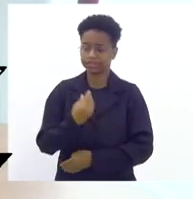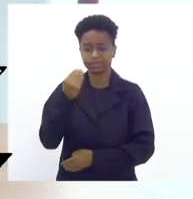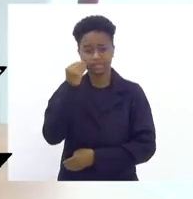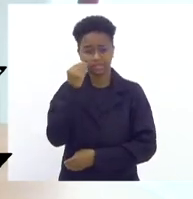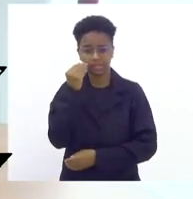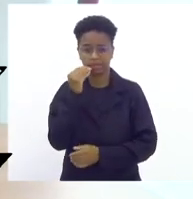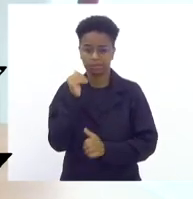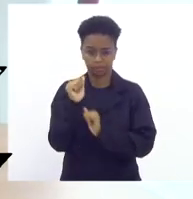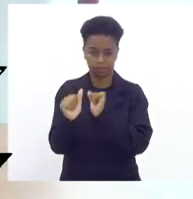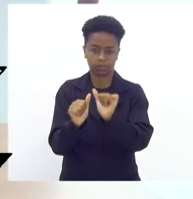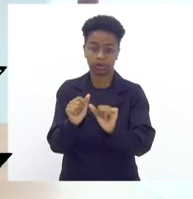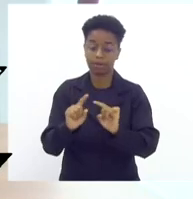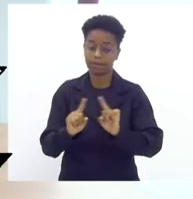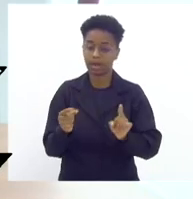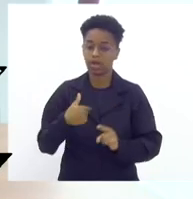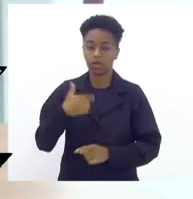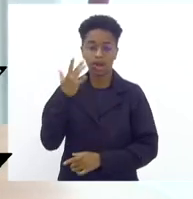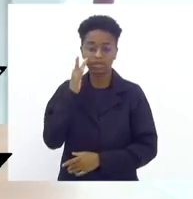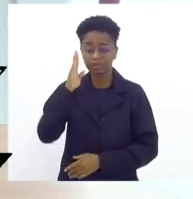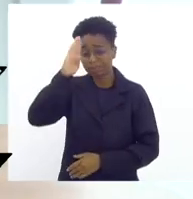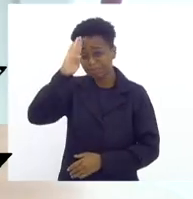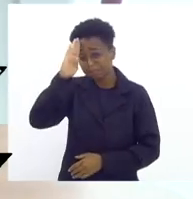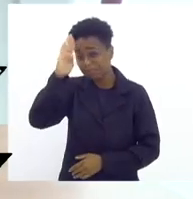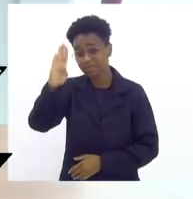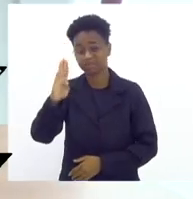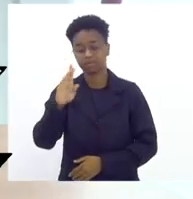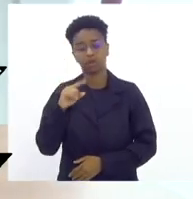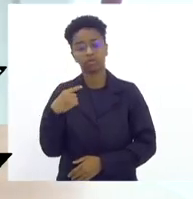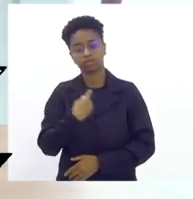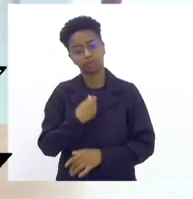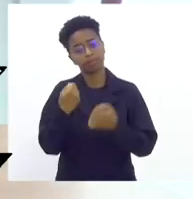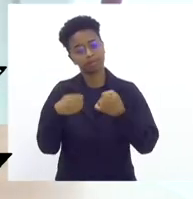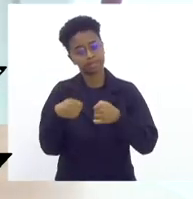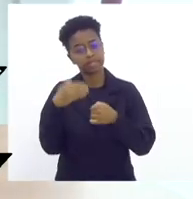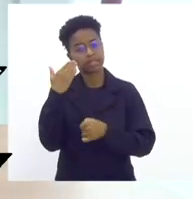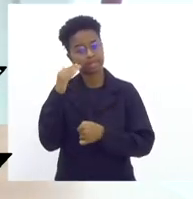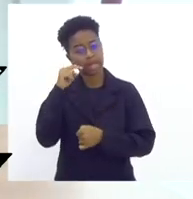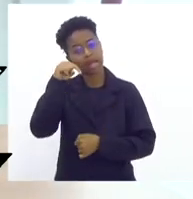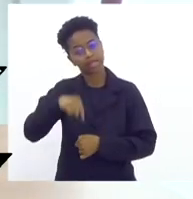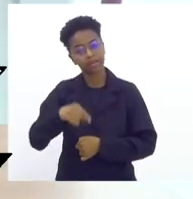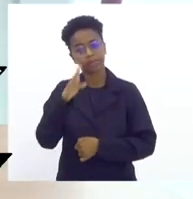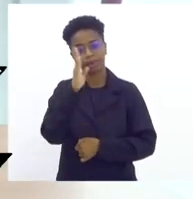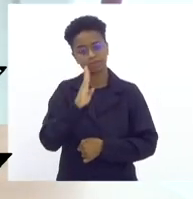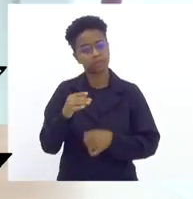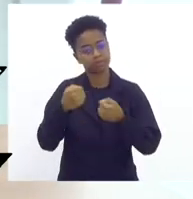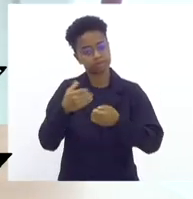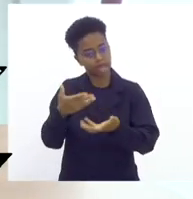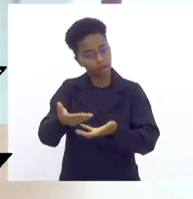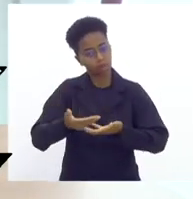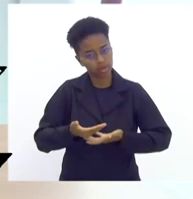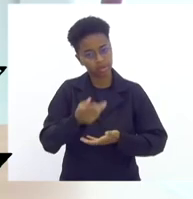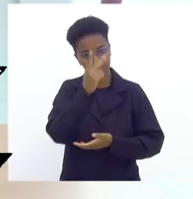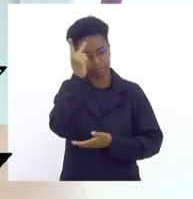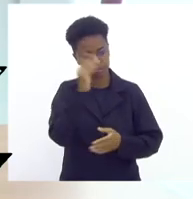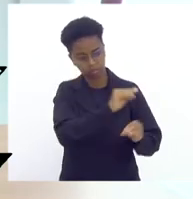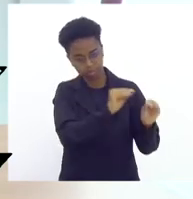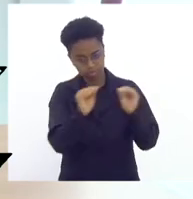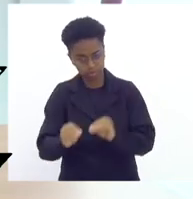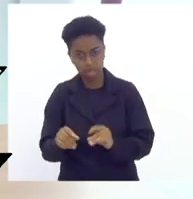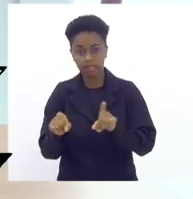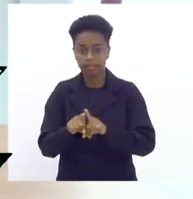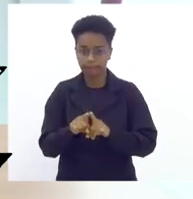desamarrar mas acho imprescindível que a gente nos Entenda como um país de migrantes e que encaremos isso